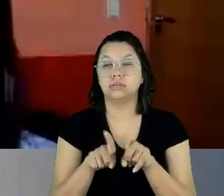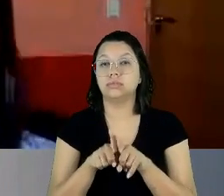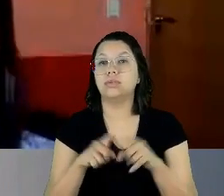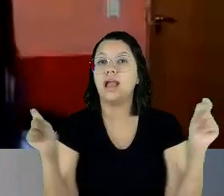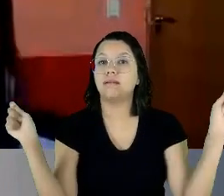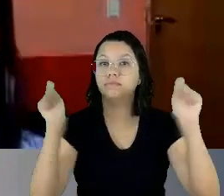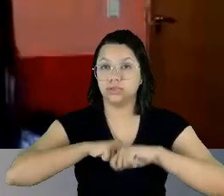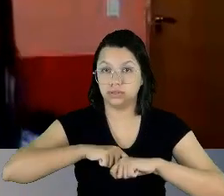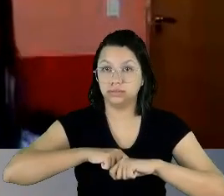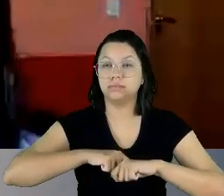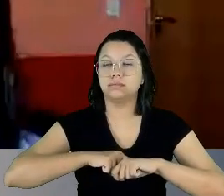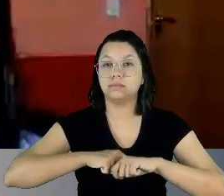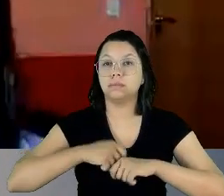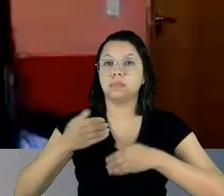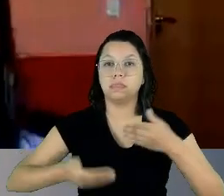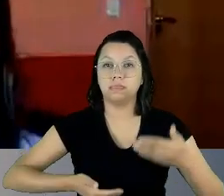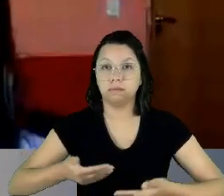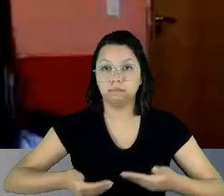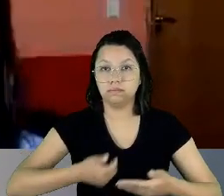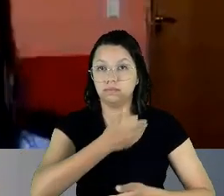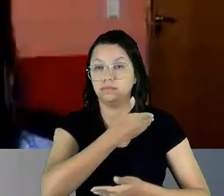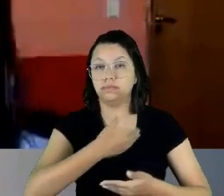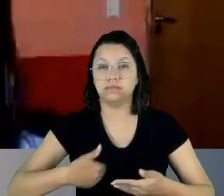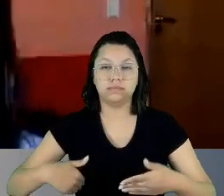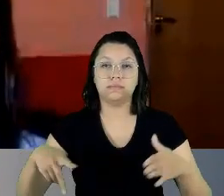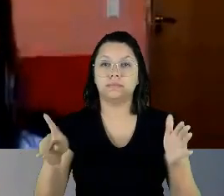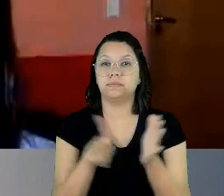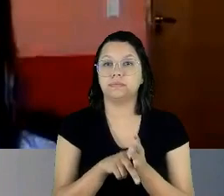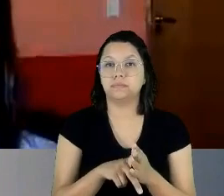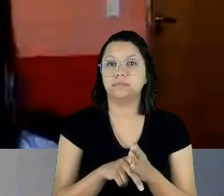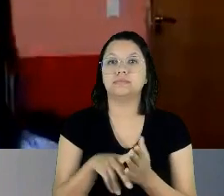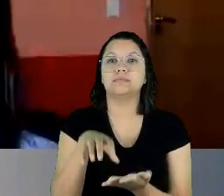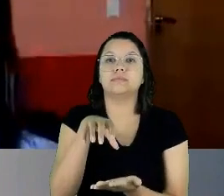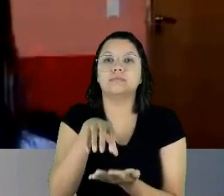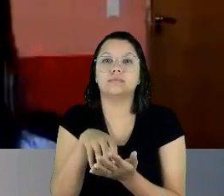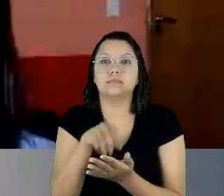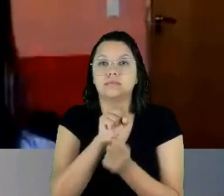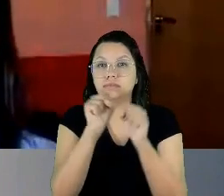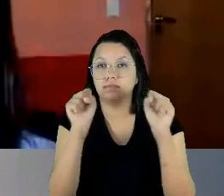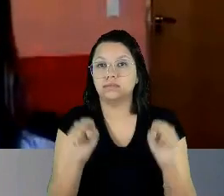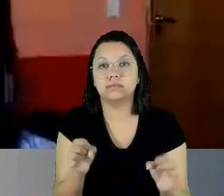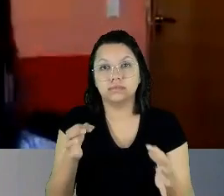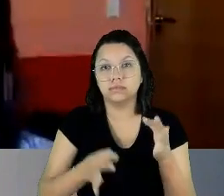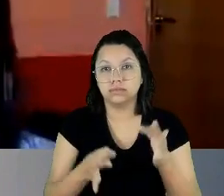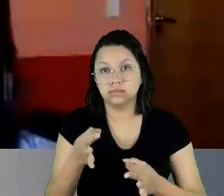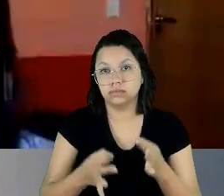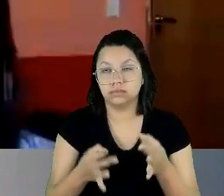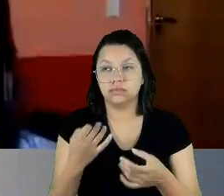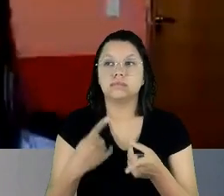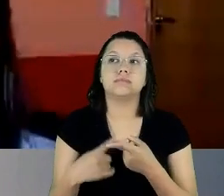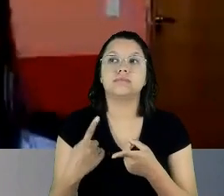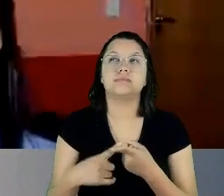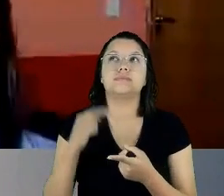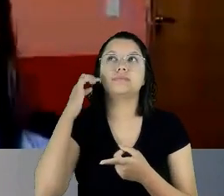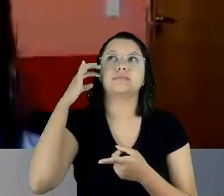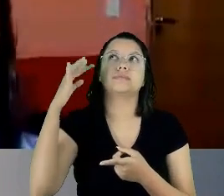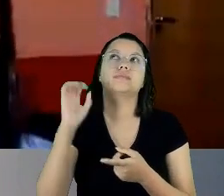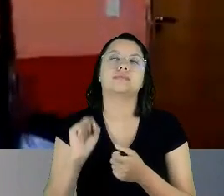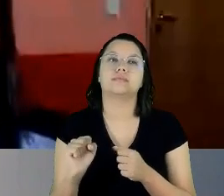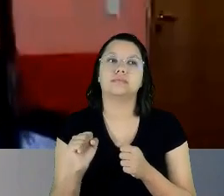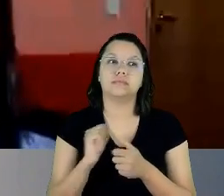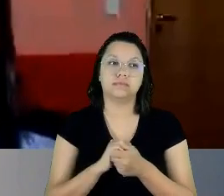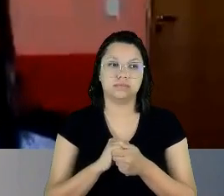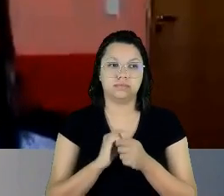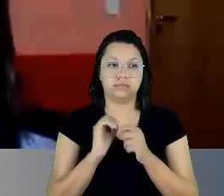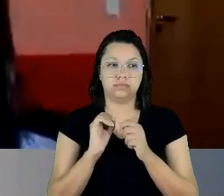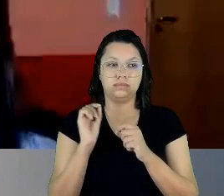capacitação dos servidores, dos membros, dos órgãos do sistema de justiça, porque eu fico pensando assim